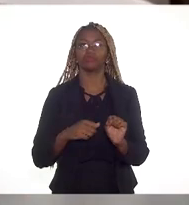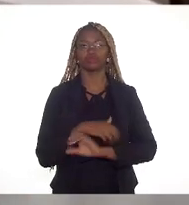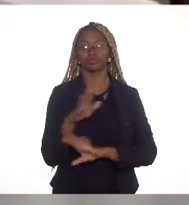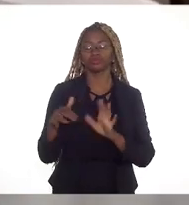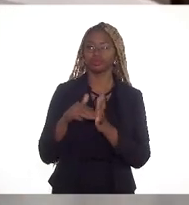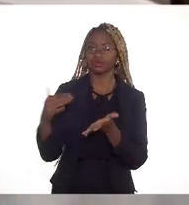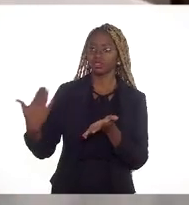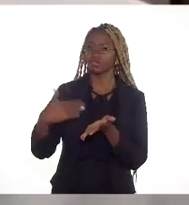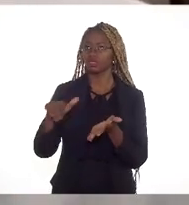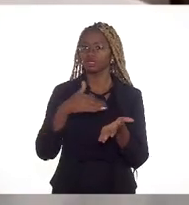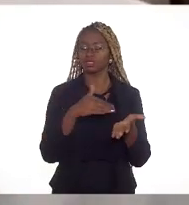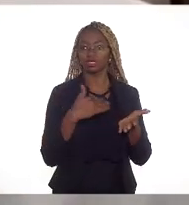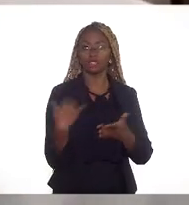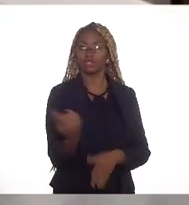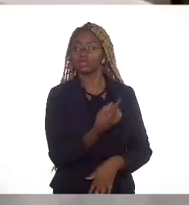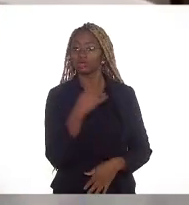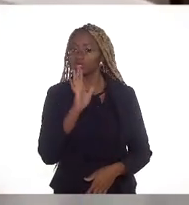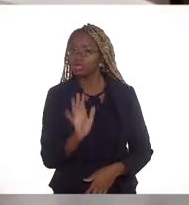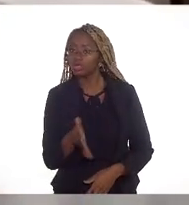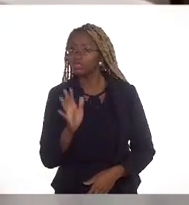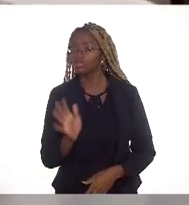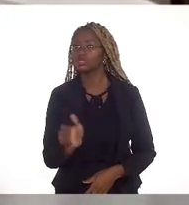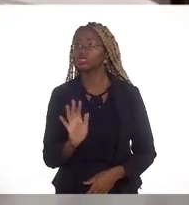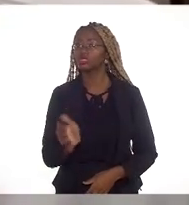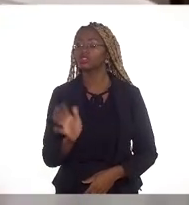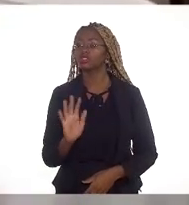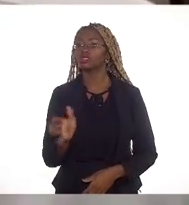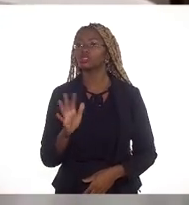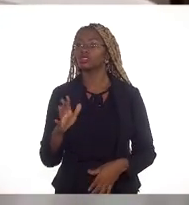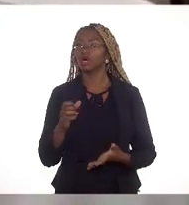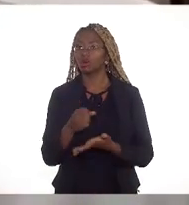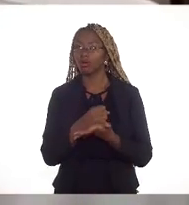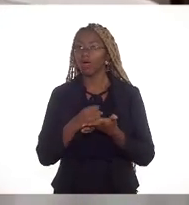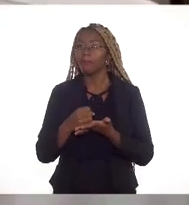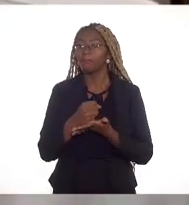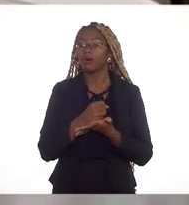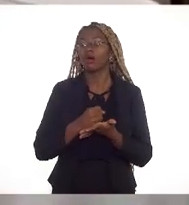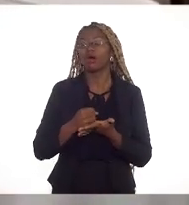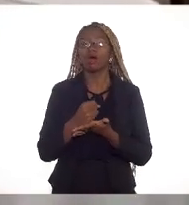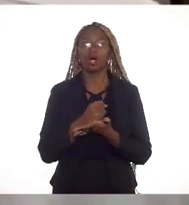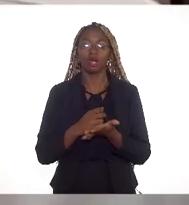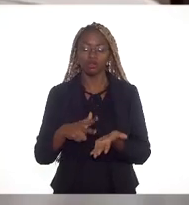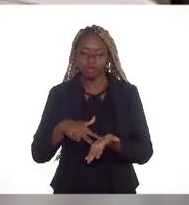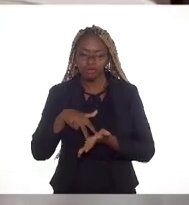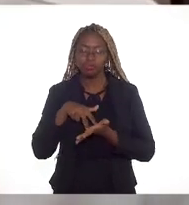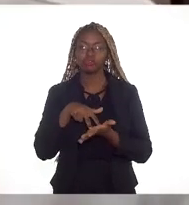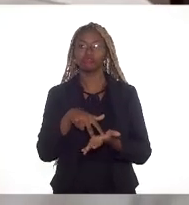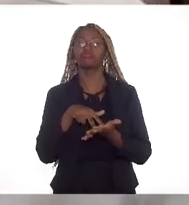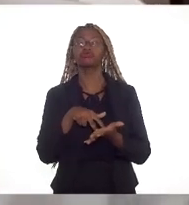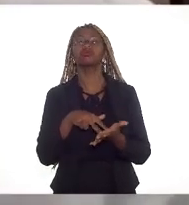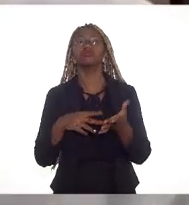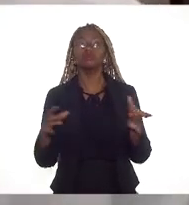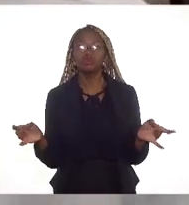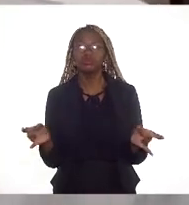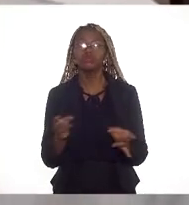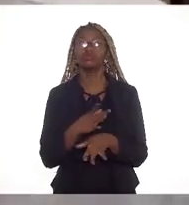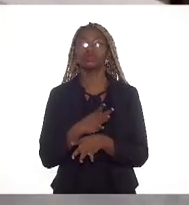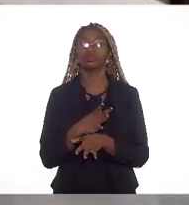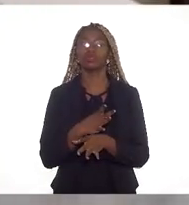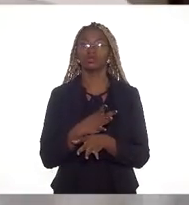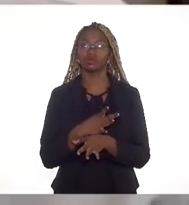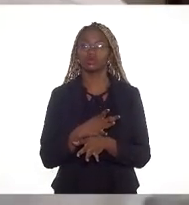secretarias, nós já tivéssemos uma base estabelecida,